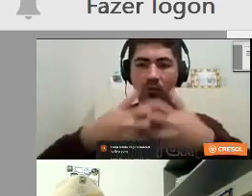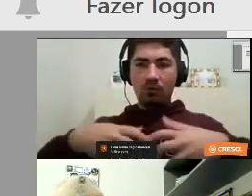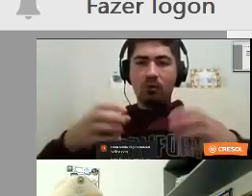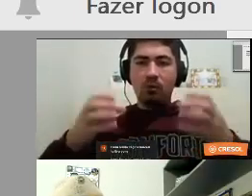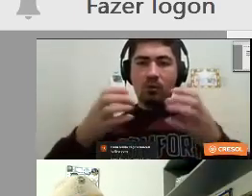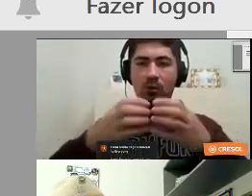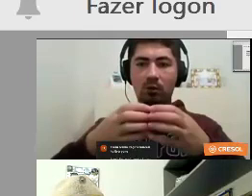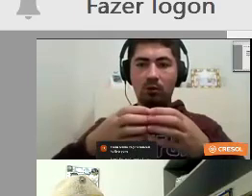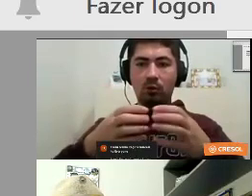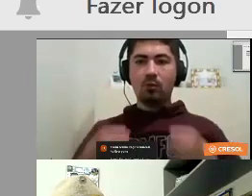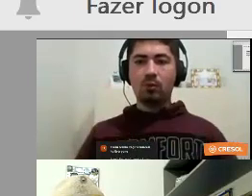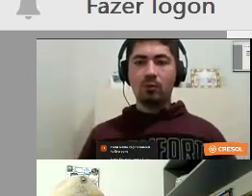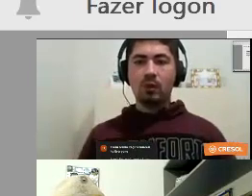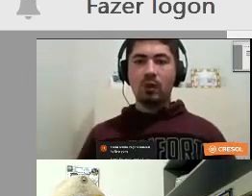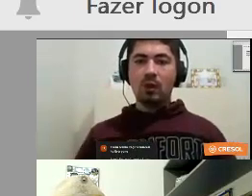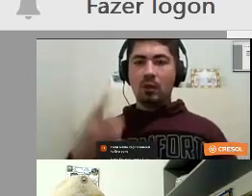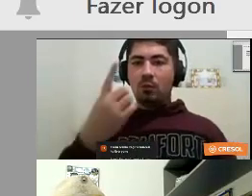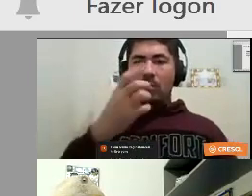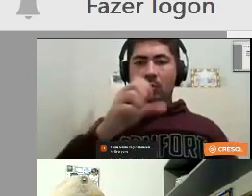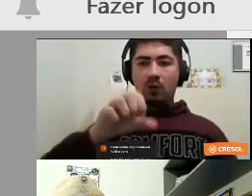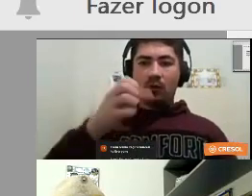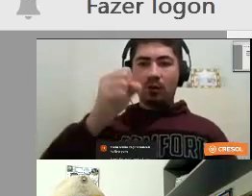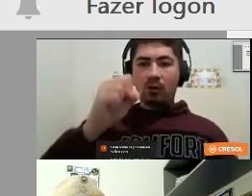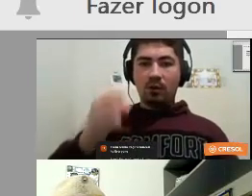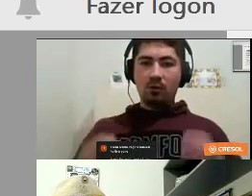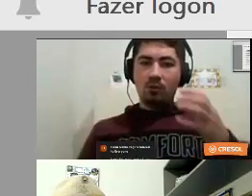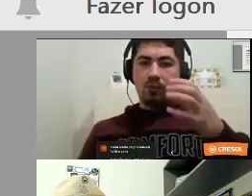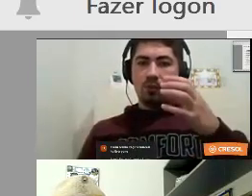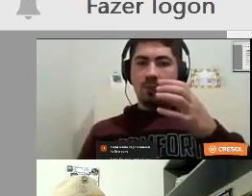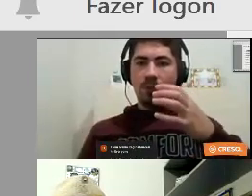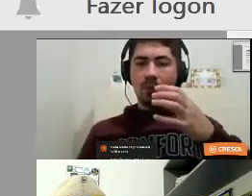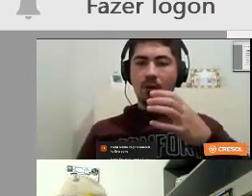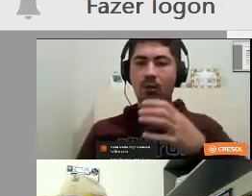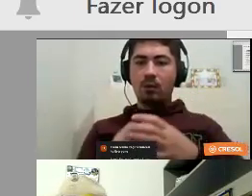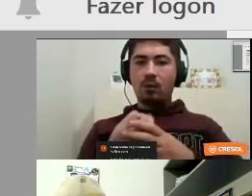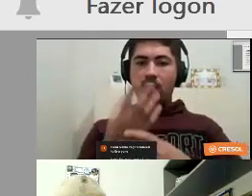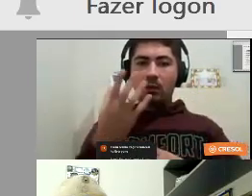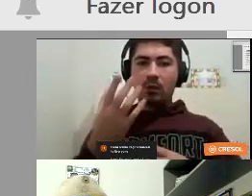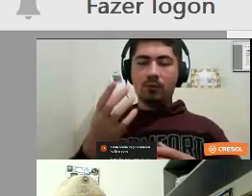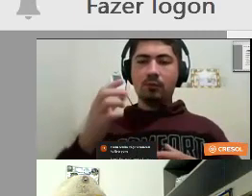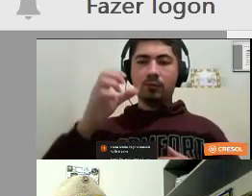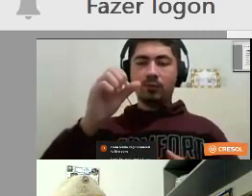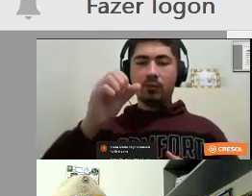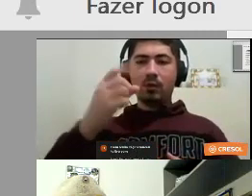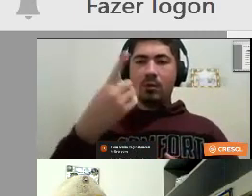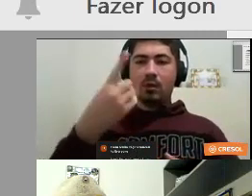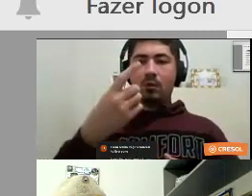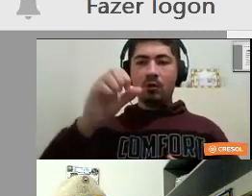Então, vamos lá. Em 1985, nós começamos. Em